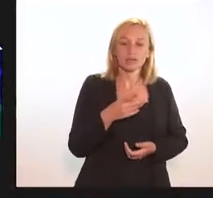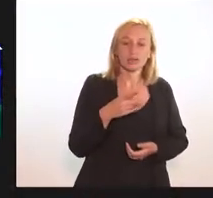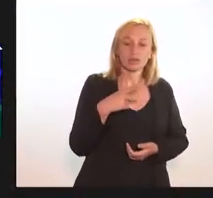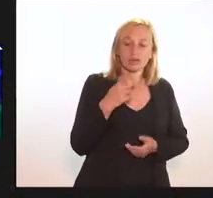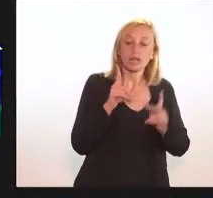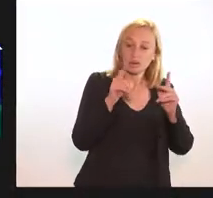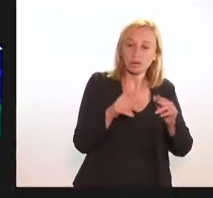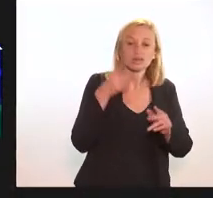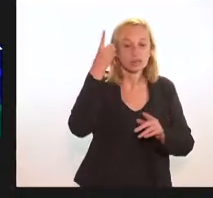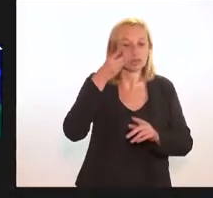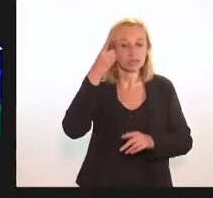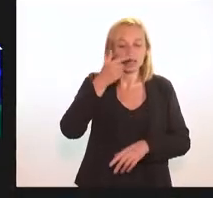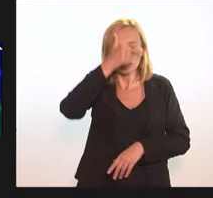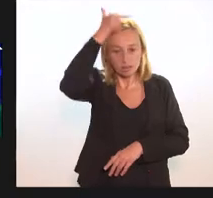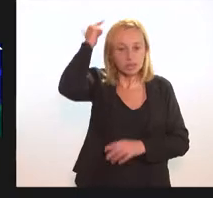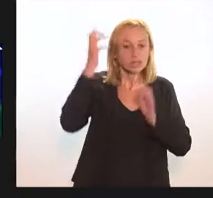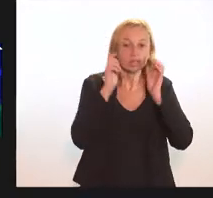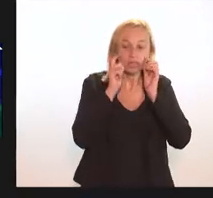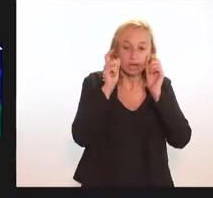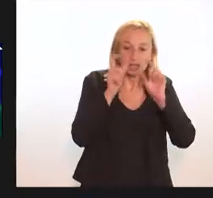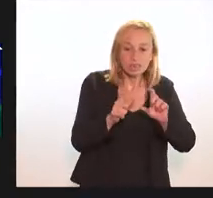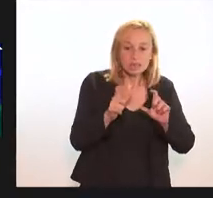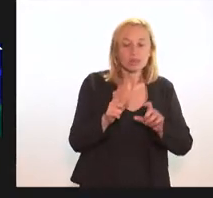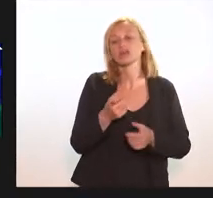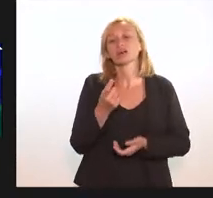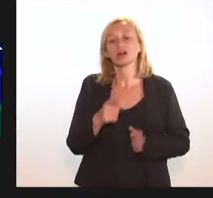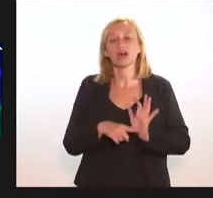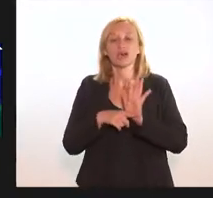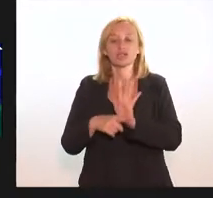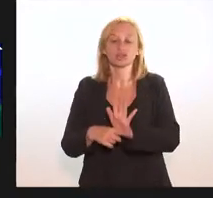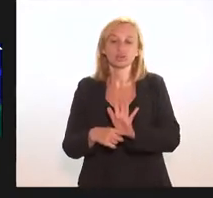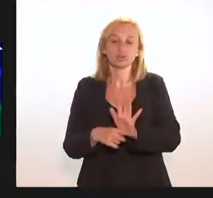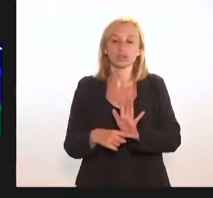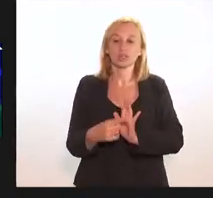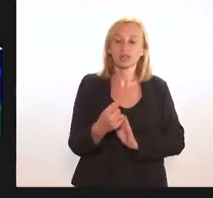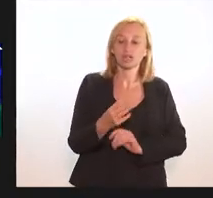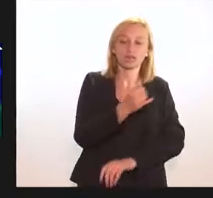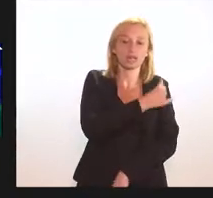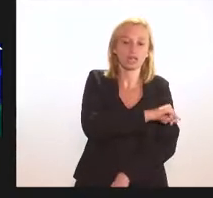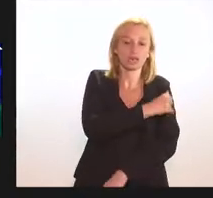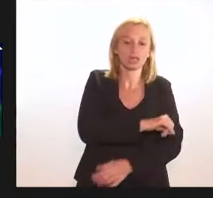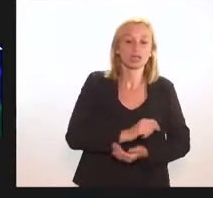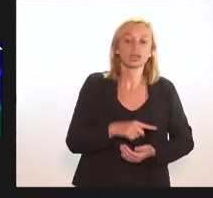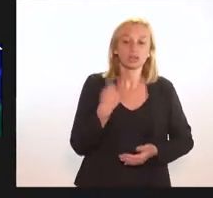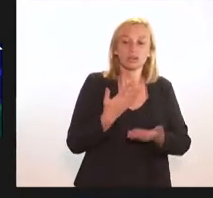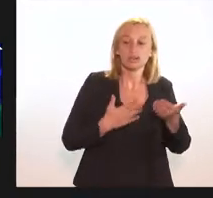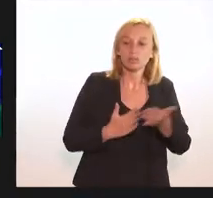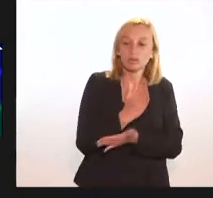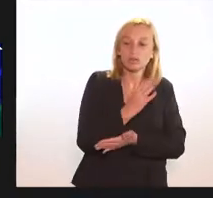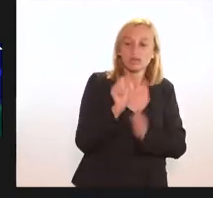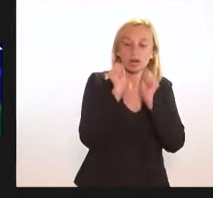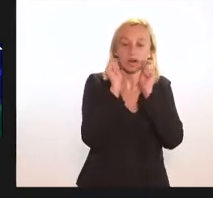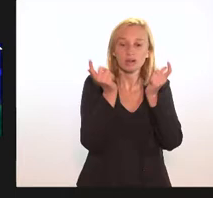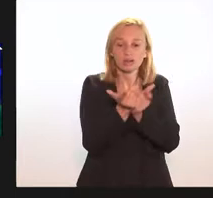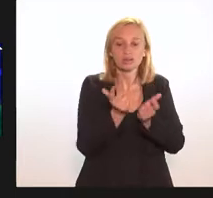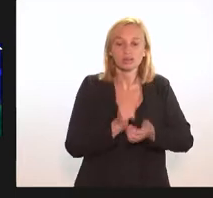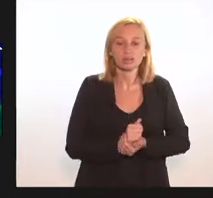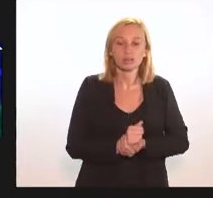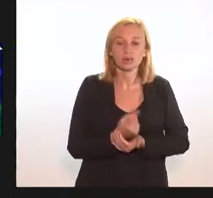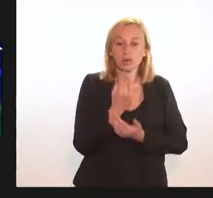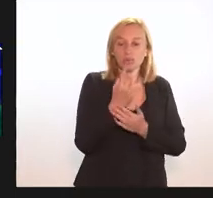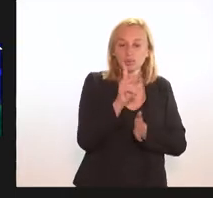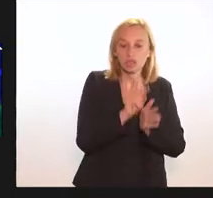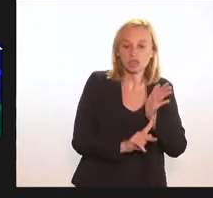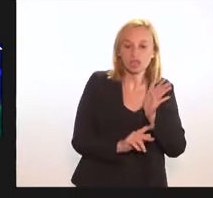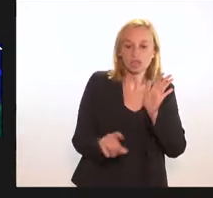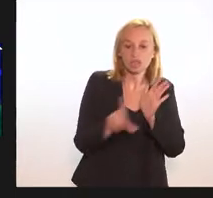Paulo, mas eu gostaria da sua atenção, se possível, de todos os meus pares, porque nós aprovamos na Assembleia Legislativa um projeto de